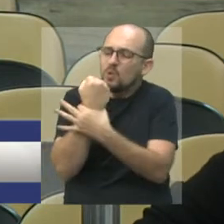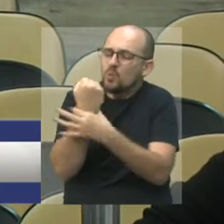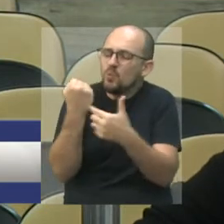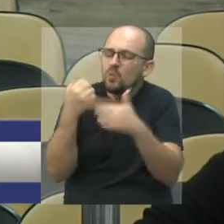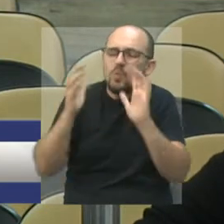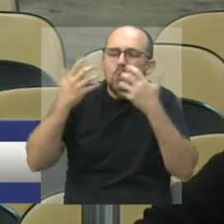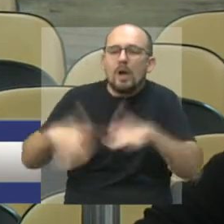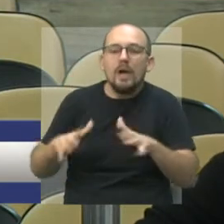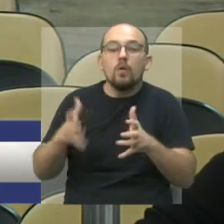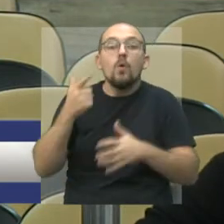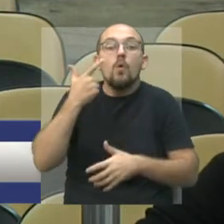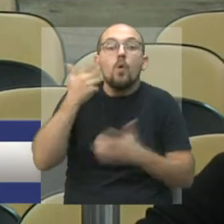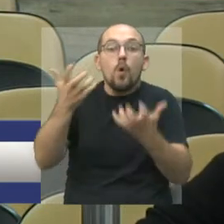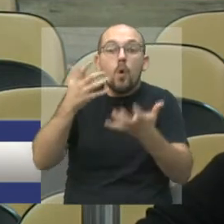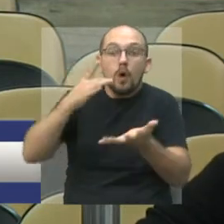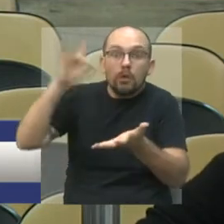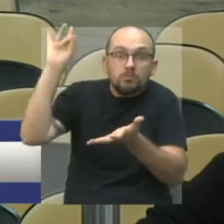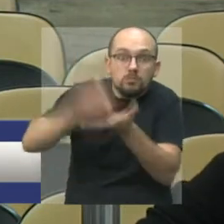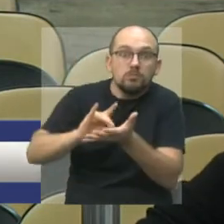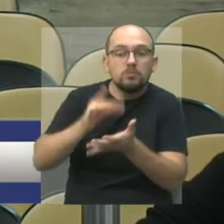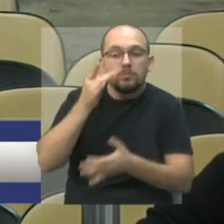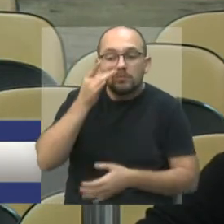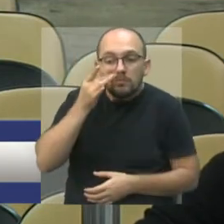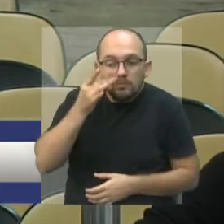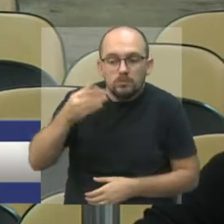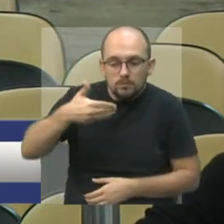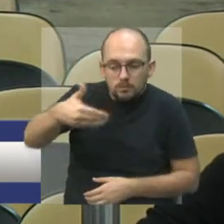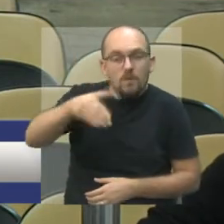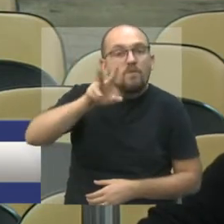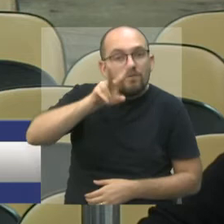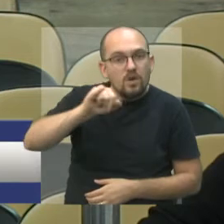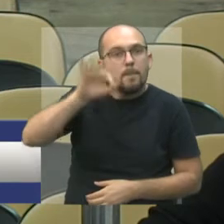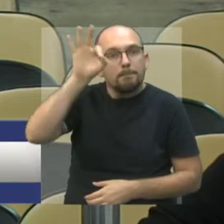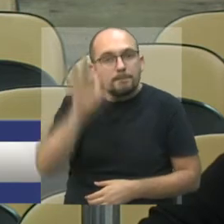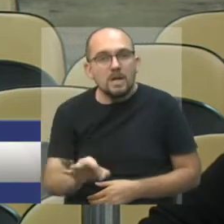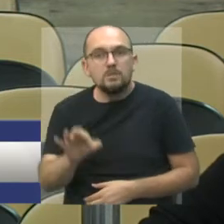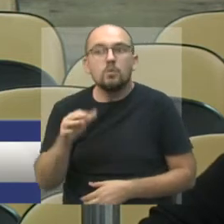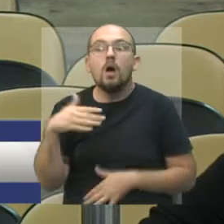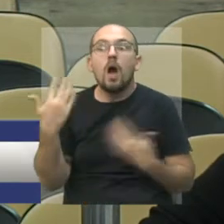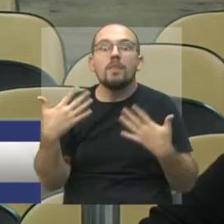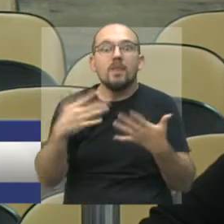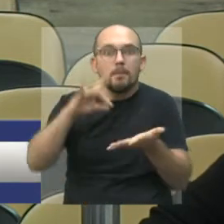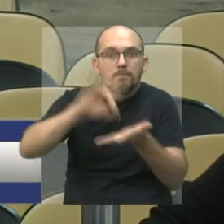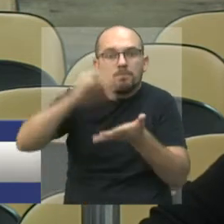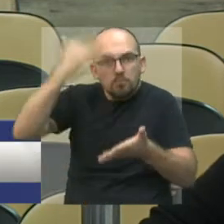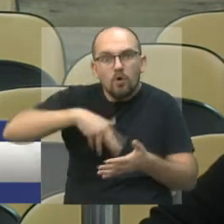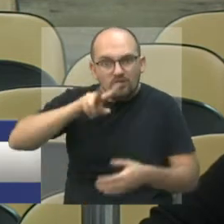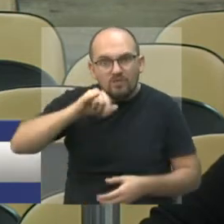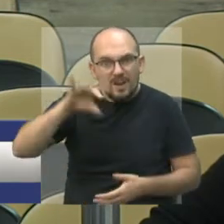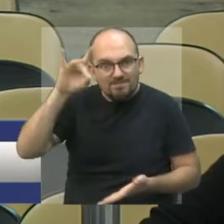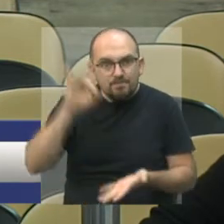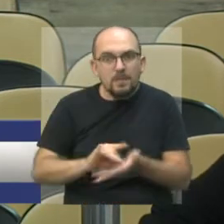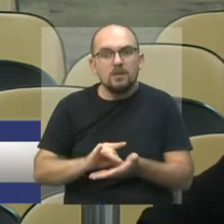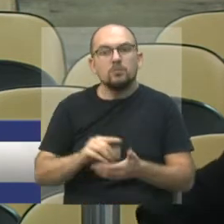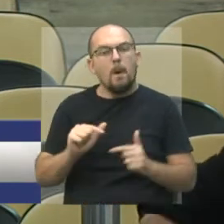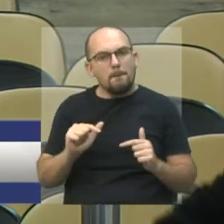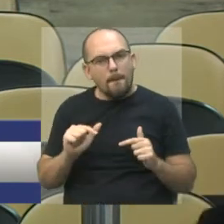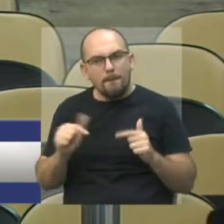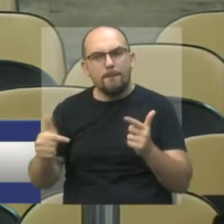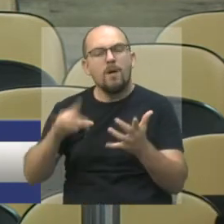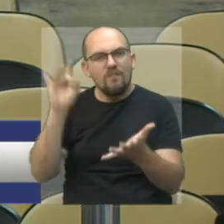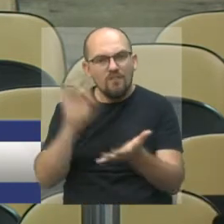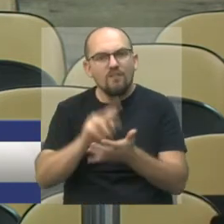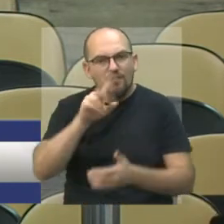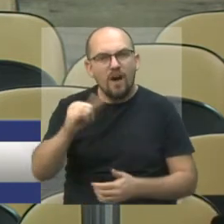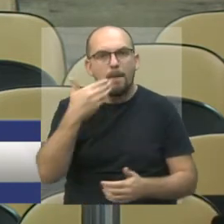nós não temos seguro nenhum de que isso realmente vai ser efetivado, que isso vai ser, sabe, vão ser concretizados